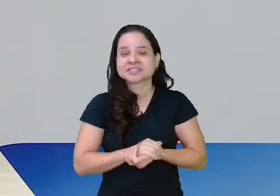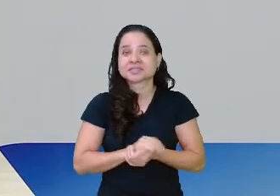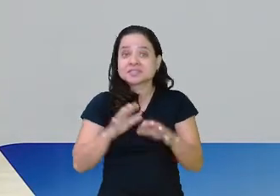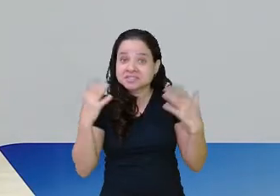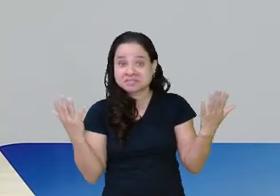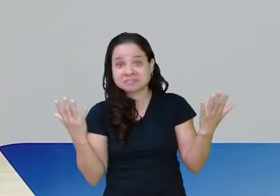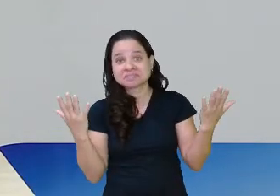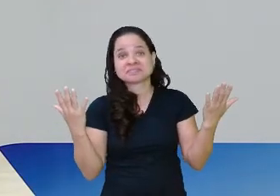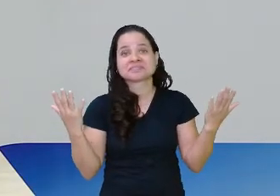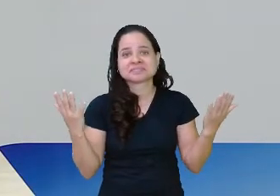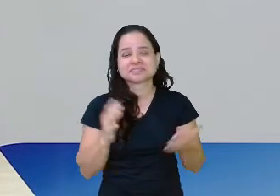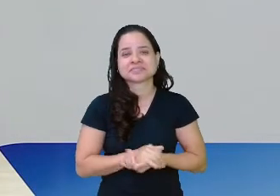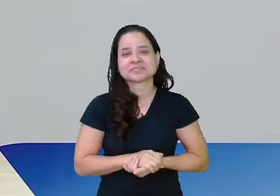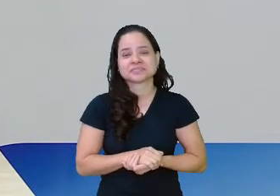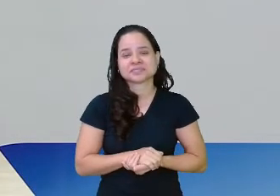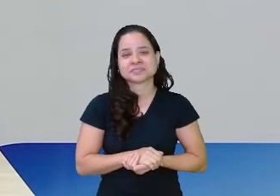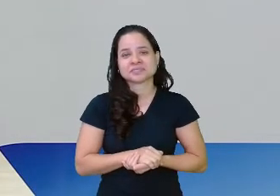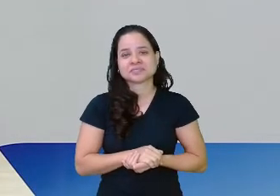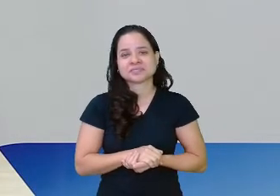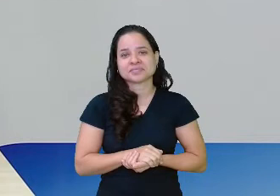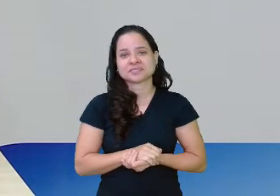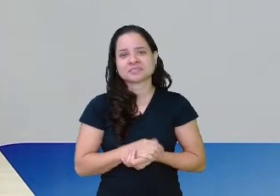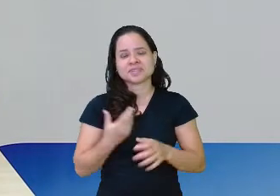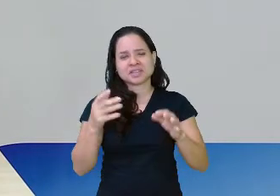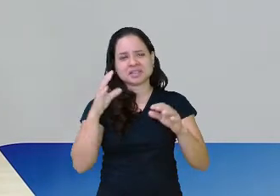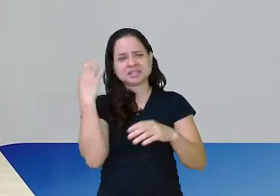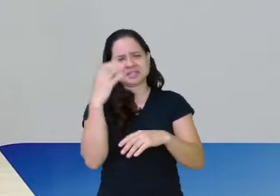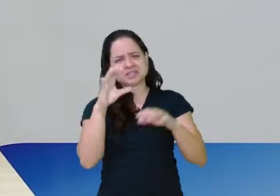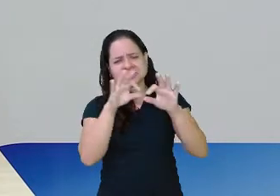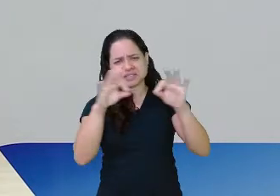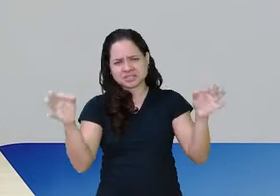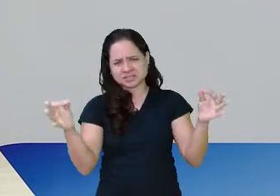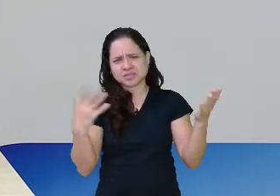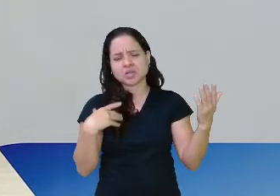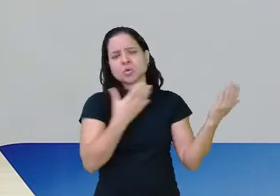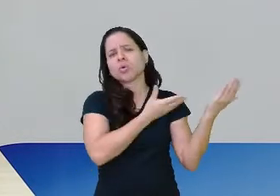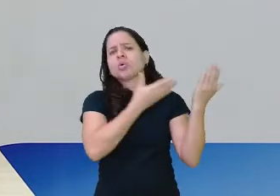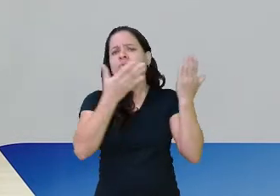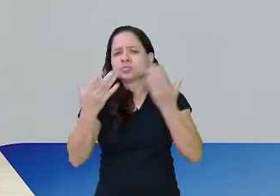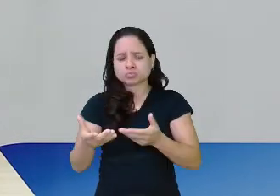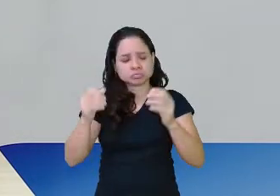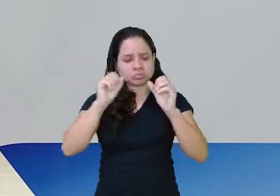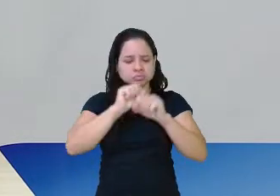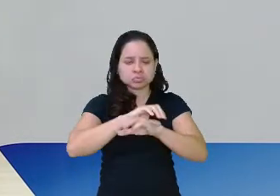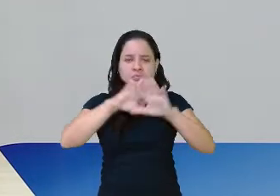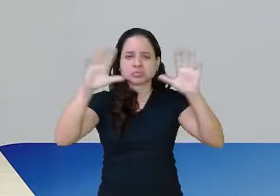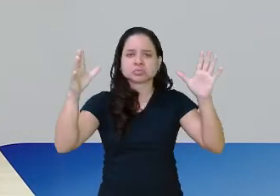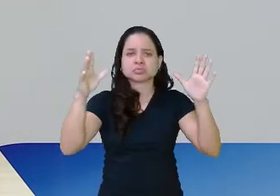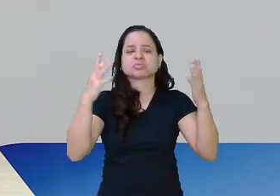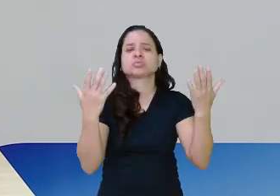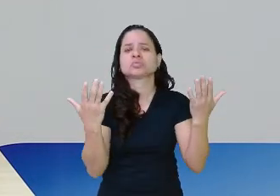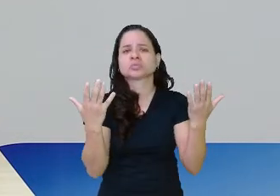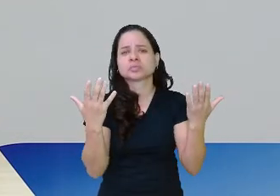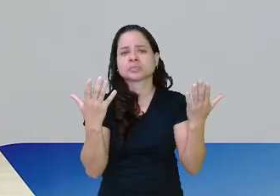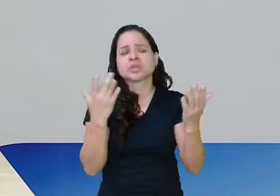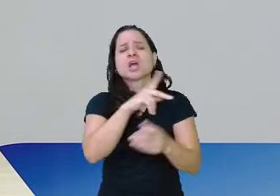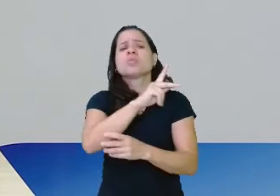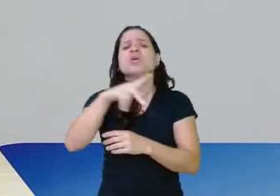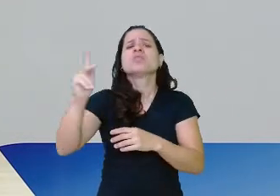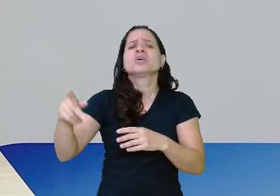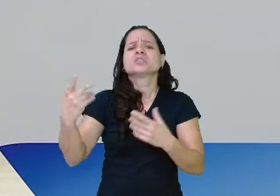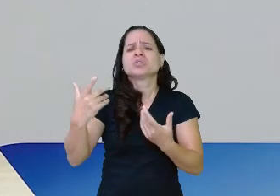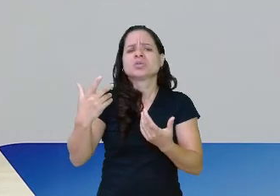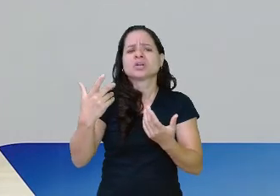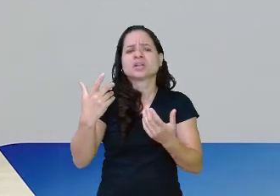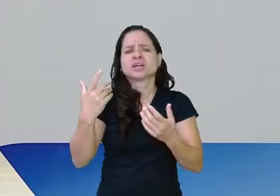Será? Centena simples, eu trouxe, claro, quadro de valor e lugar. Professora, dê uma